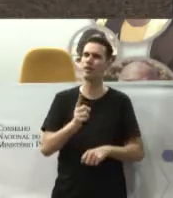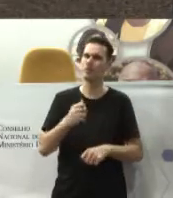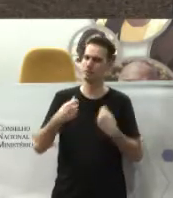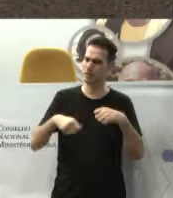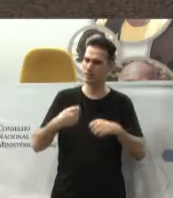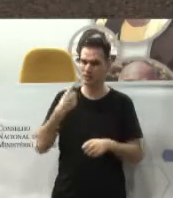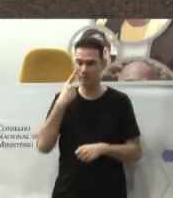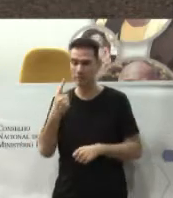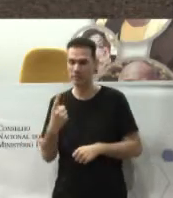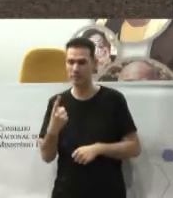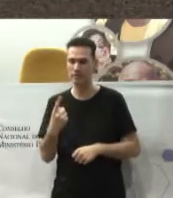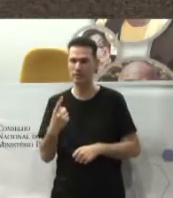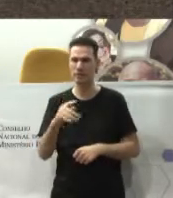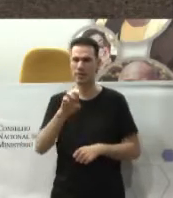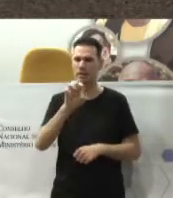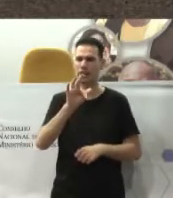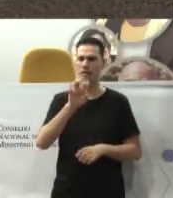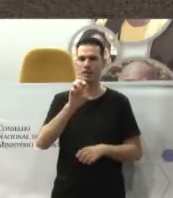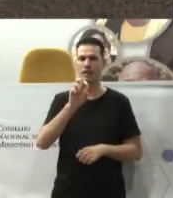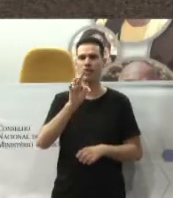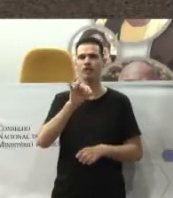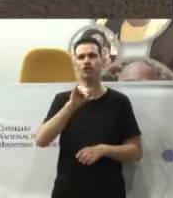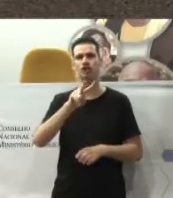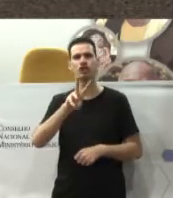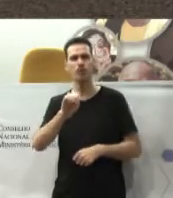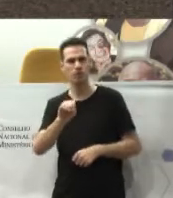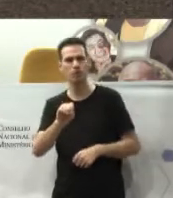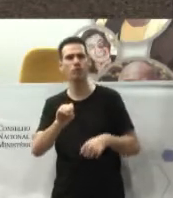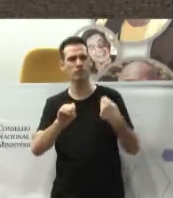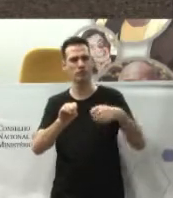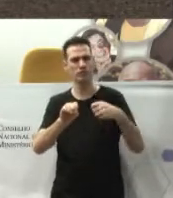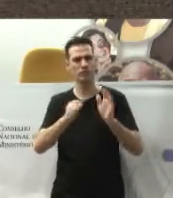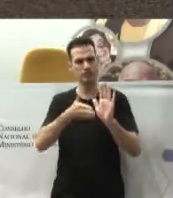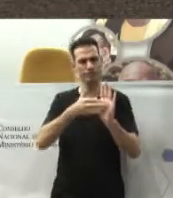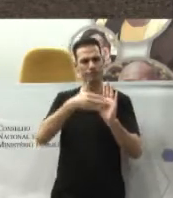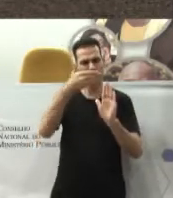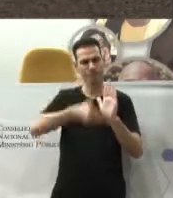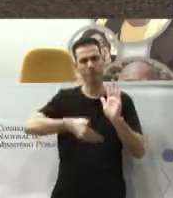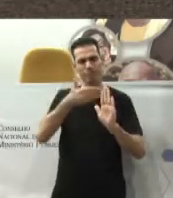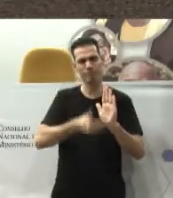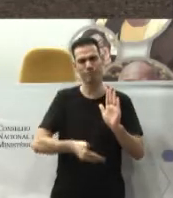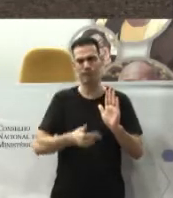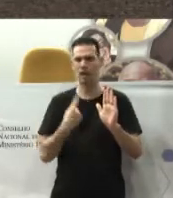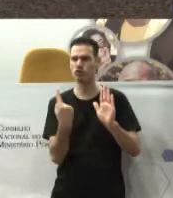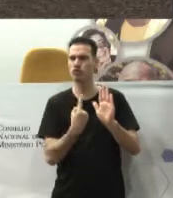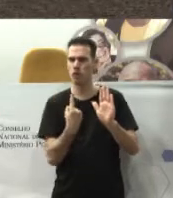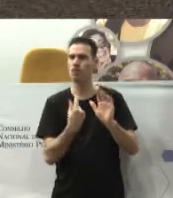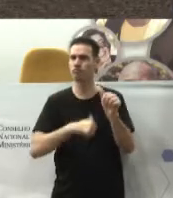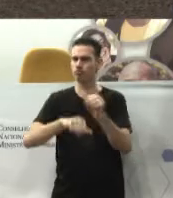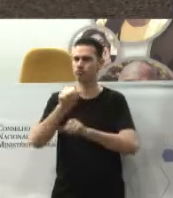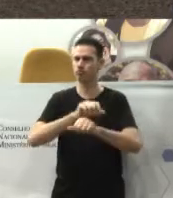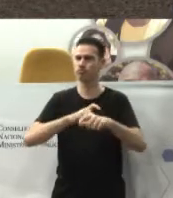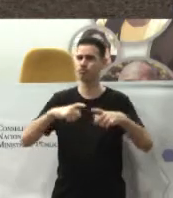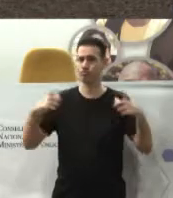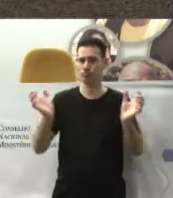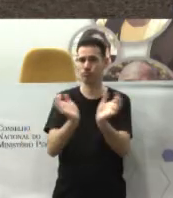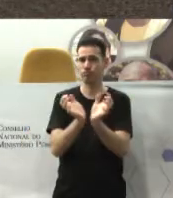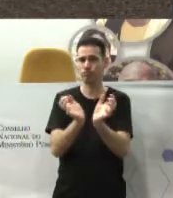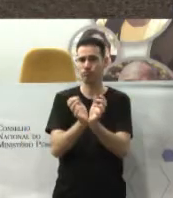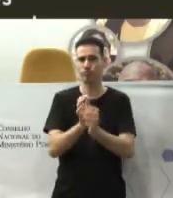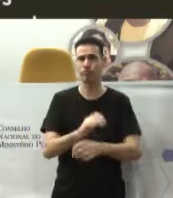visar a efetividade. E essa demanda foi transformada de ação individual em coletiva, nessa